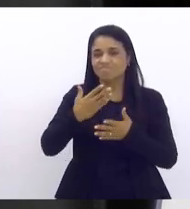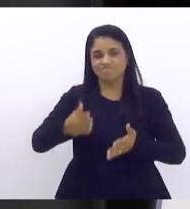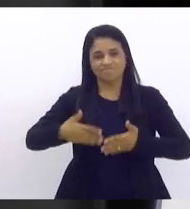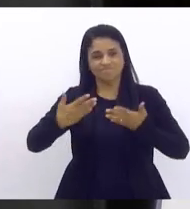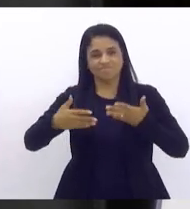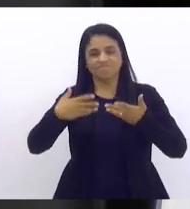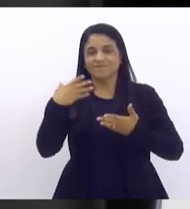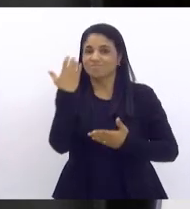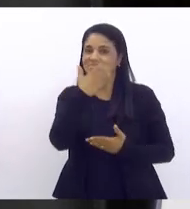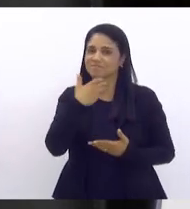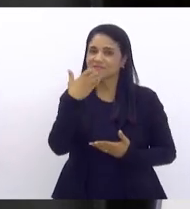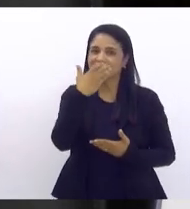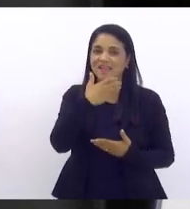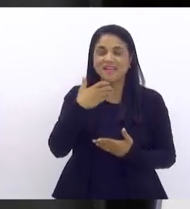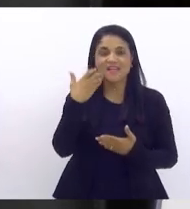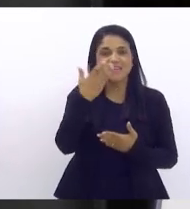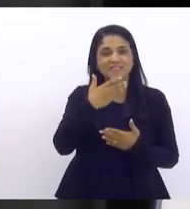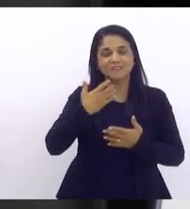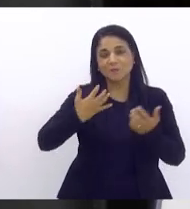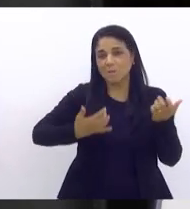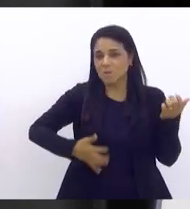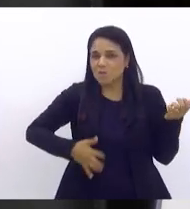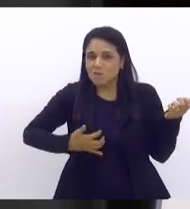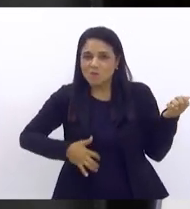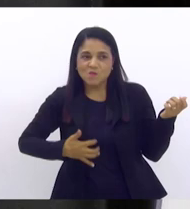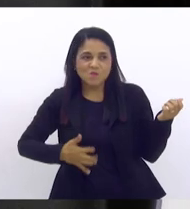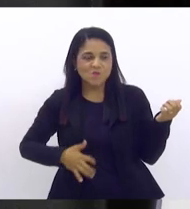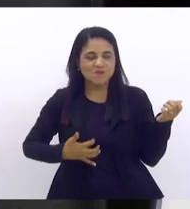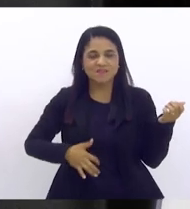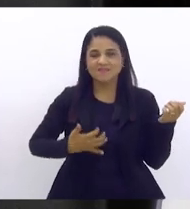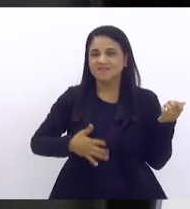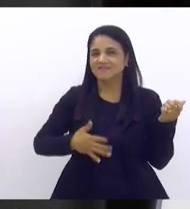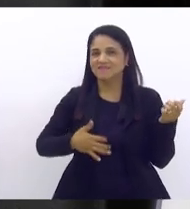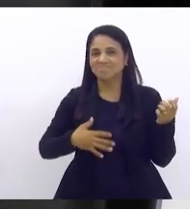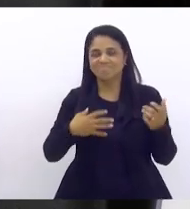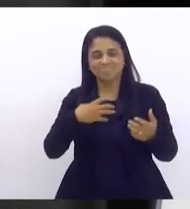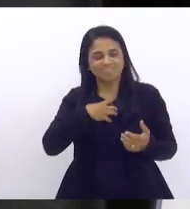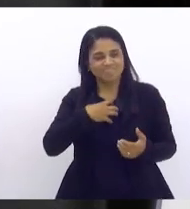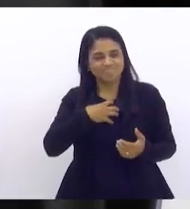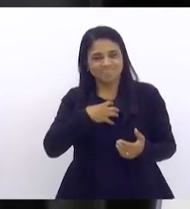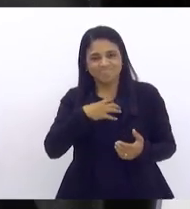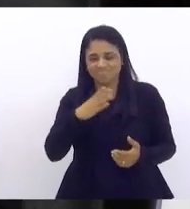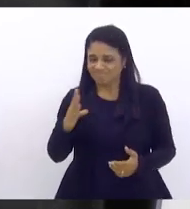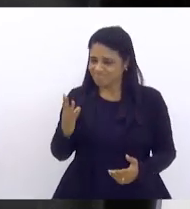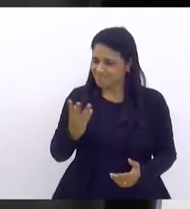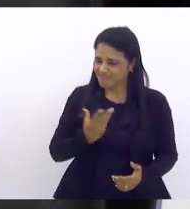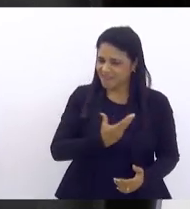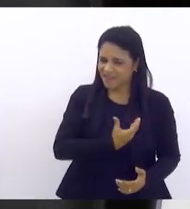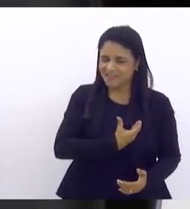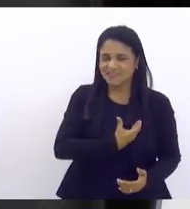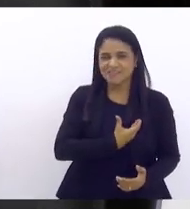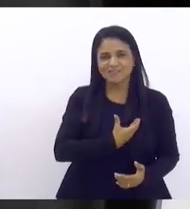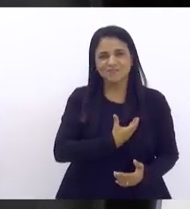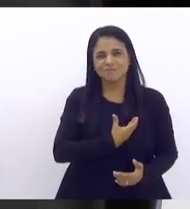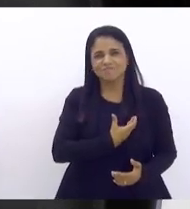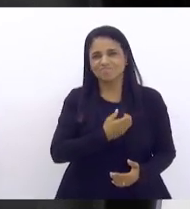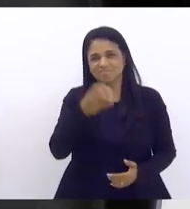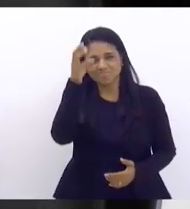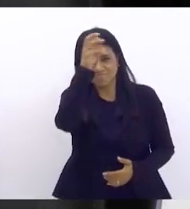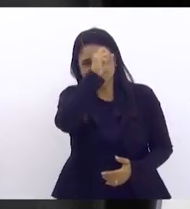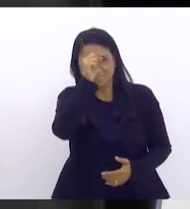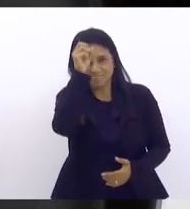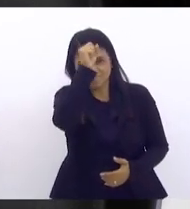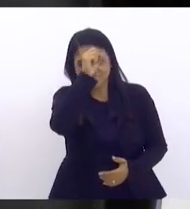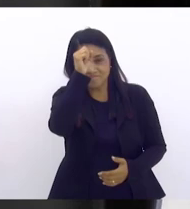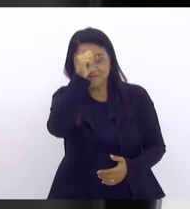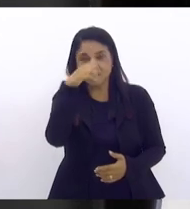canto, suscitou o desejo da música, e isso é um dos carismas tão bacanas que a gente aprendeu, que através